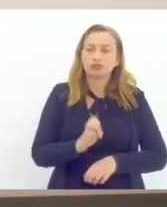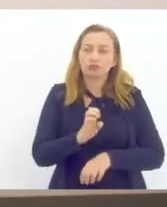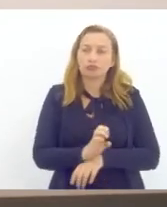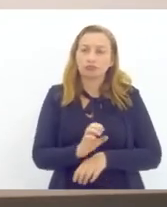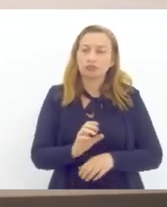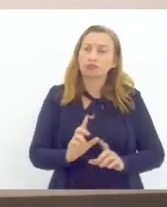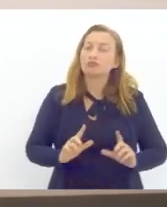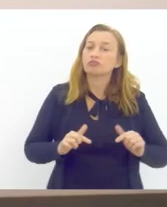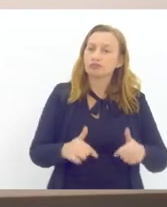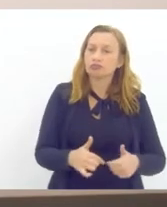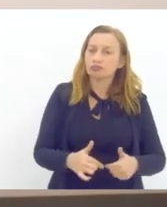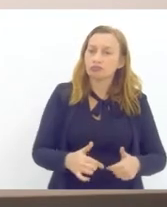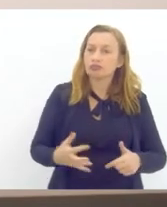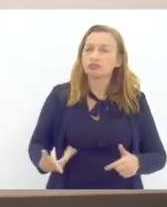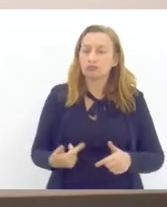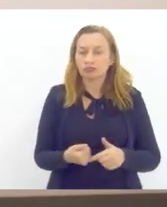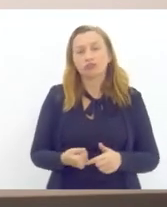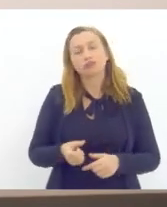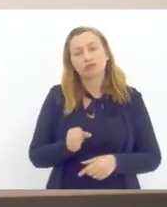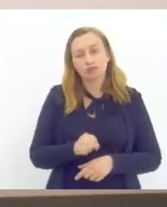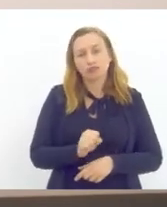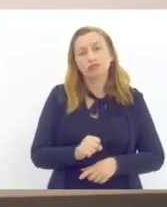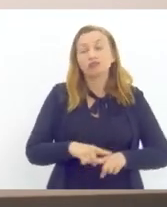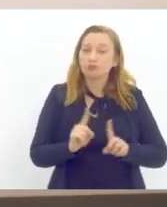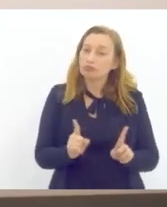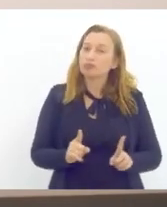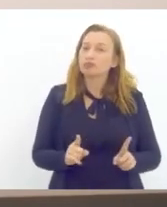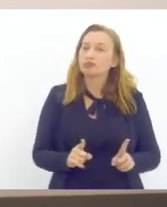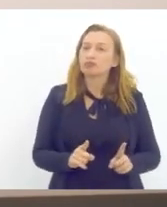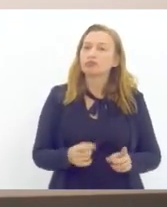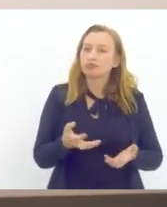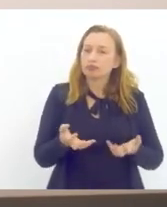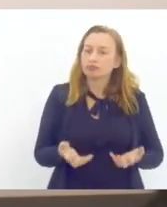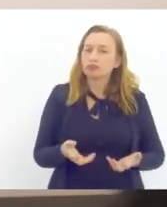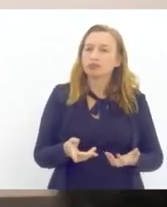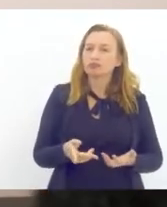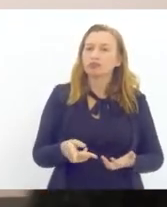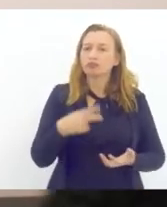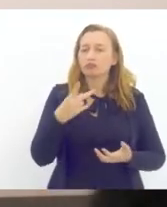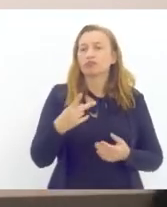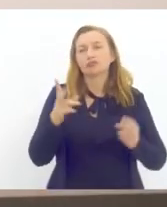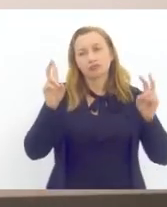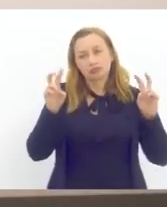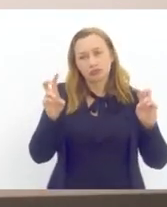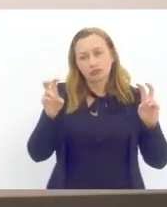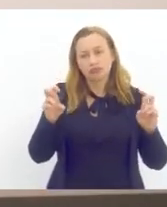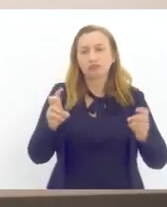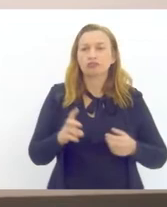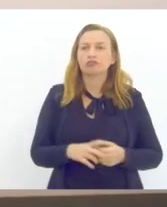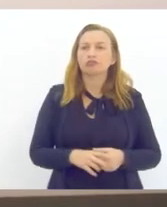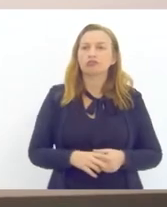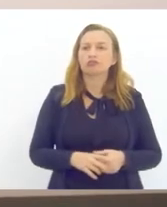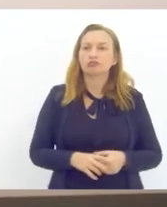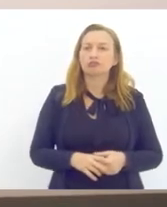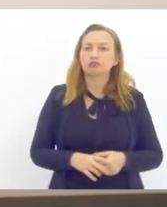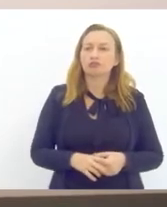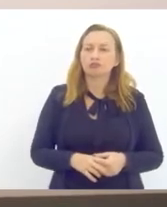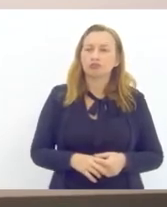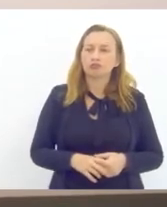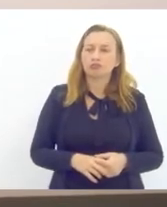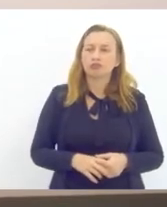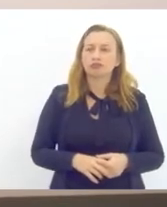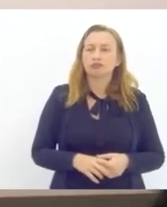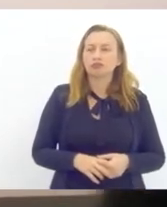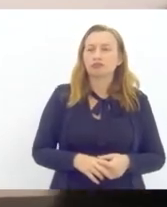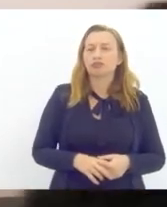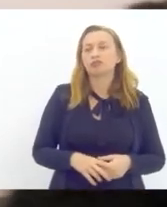alguma coisa tem razão de ser. Mas, ainda assim, eu quero dizer que acho que as matérias, embora tratem de temas correlatos, que